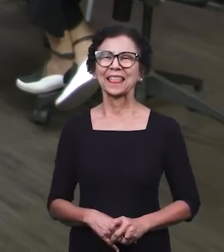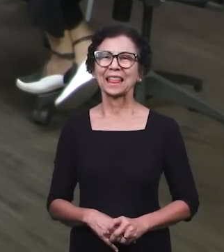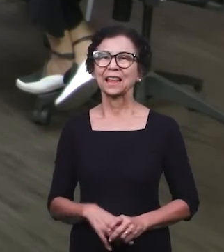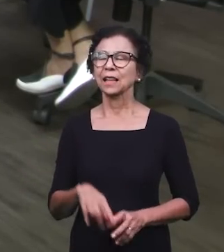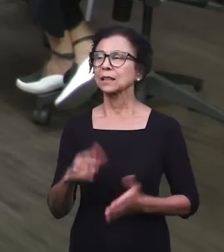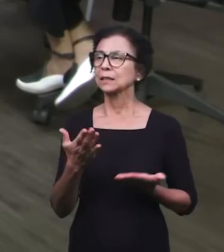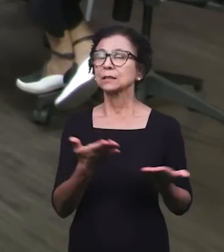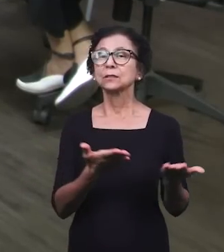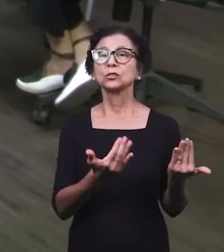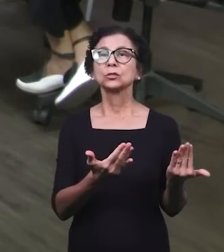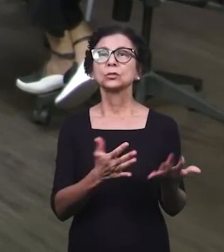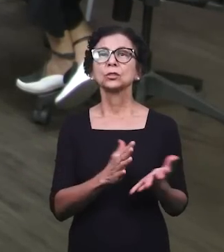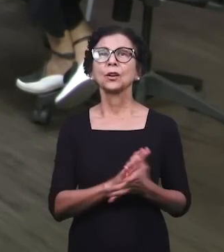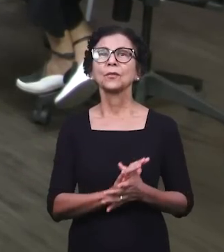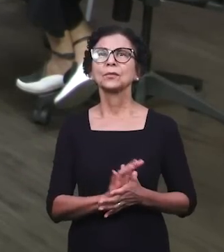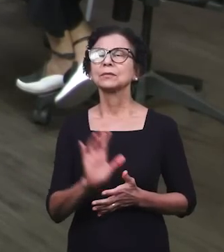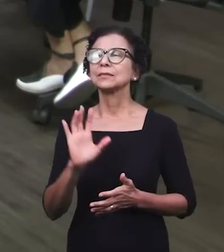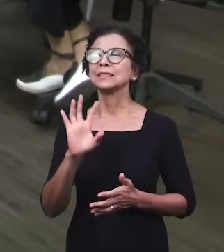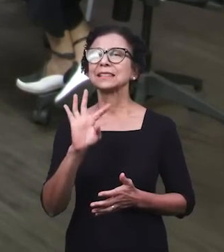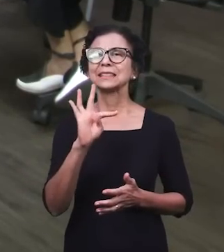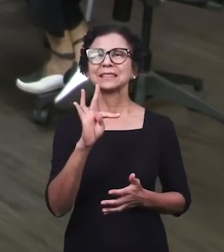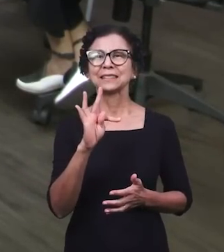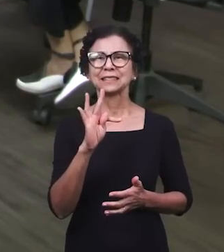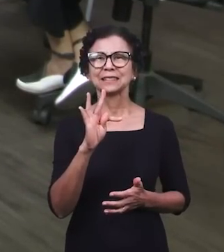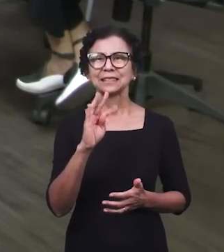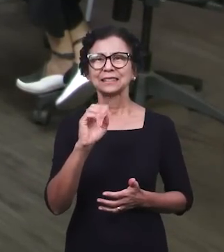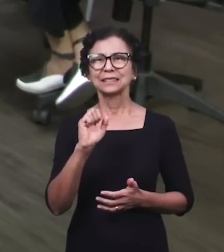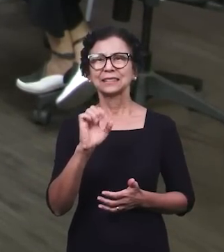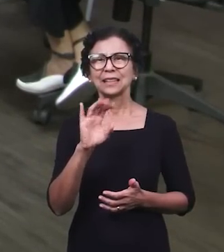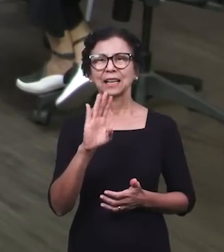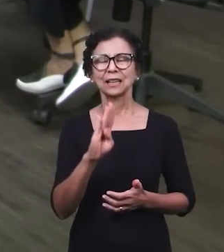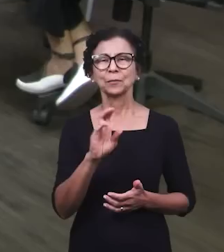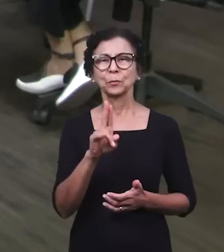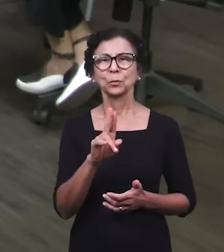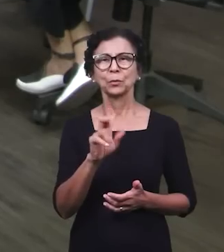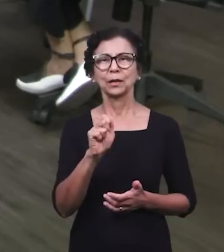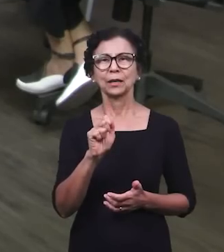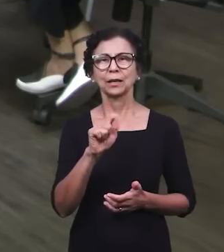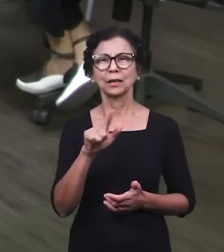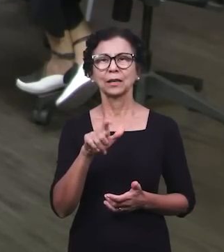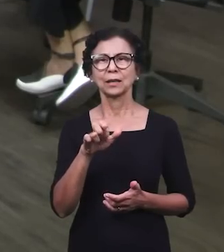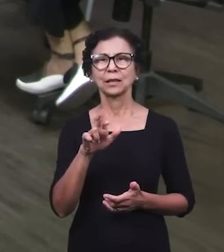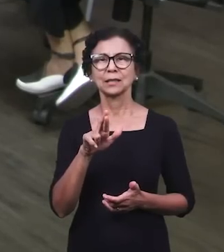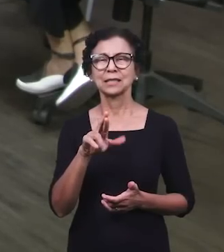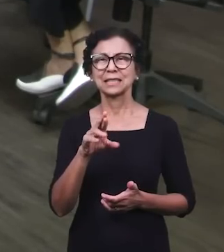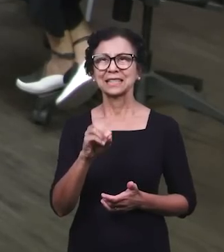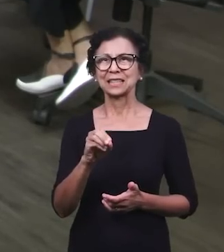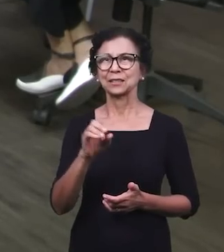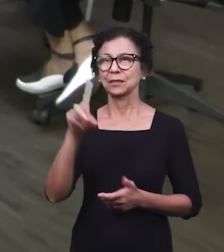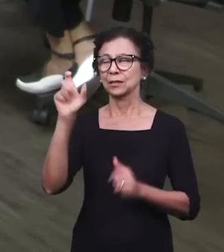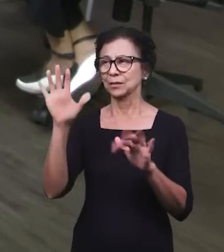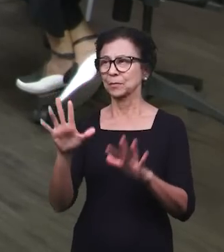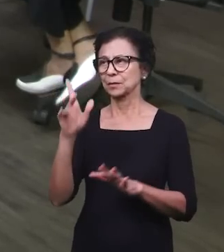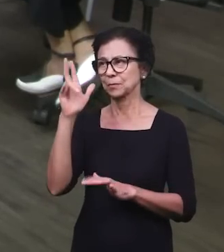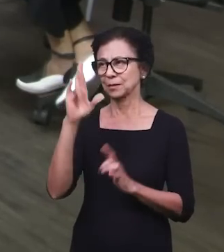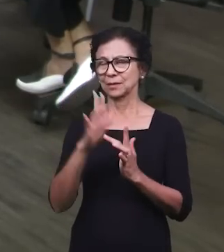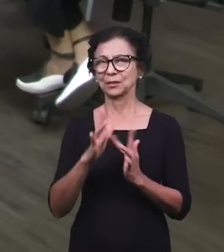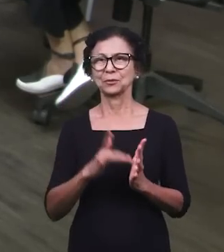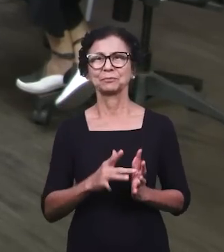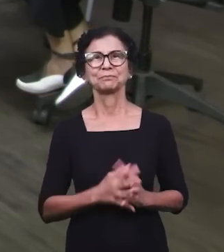jovens de Tabuazeiro. Muito bem. Deus abençoe. Alegria tê-los conosco aqui. A paz do